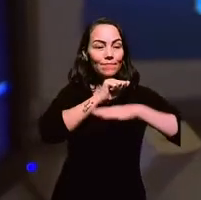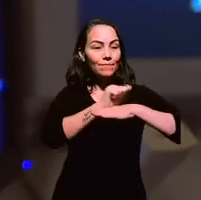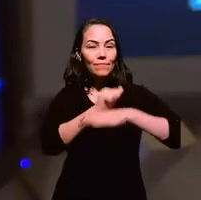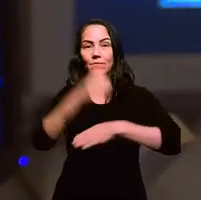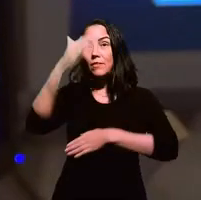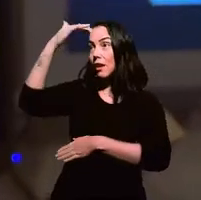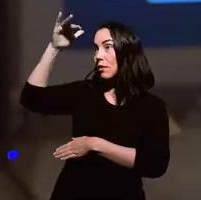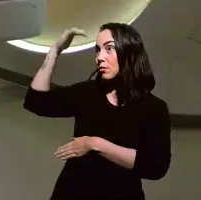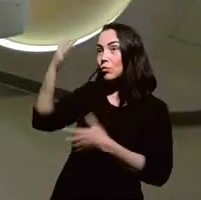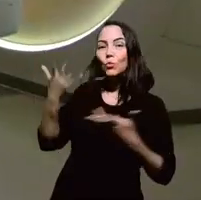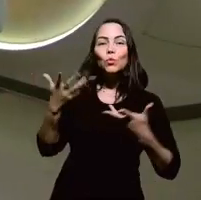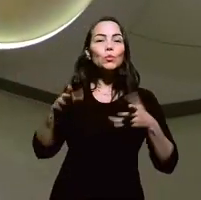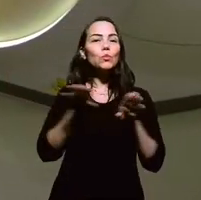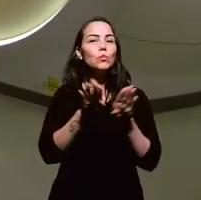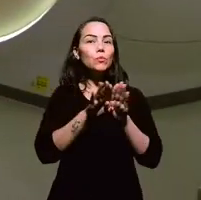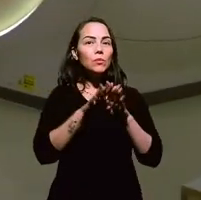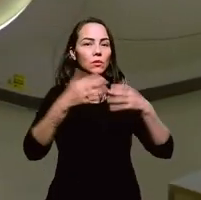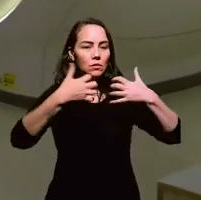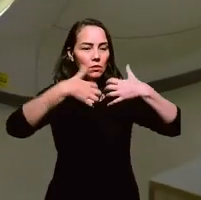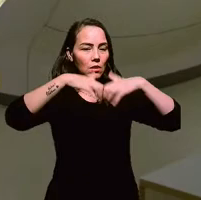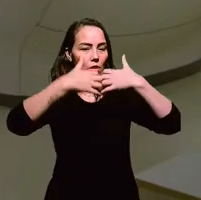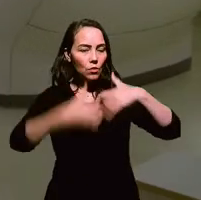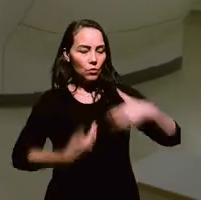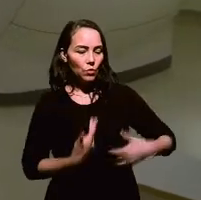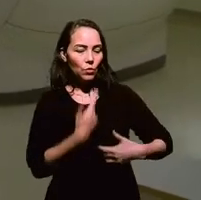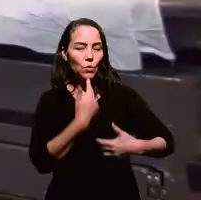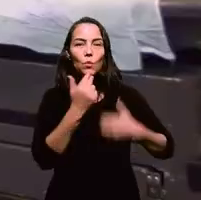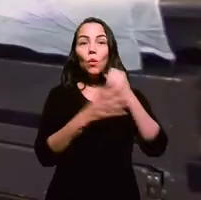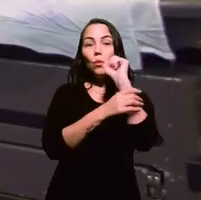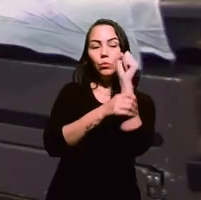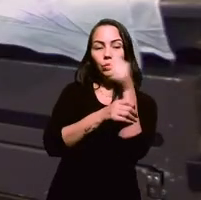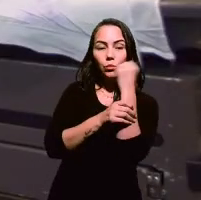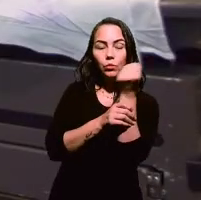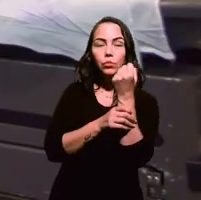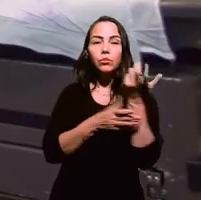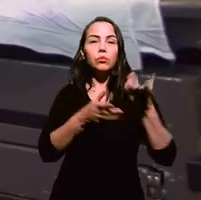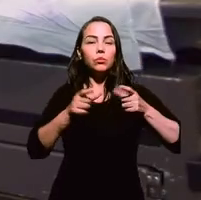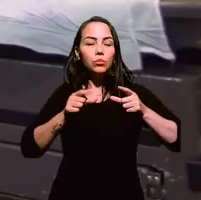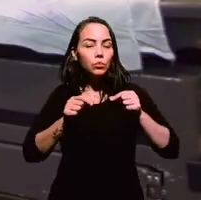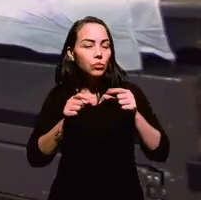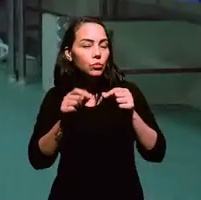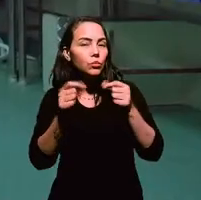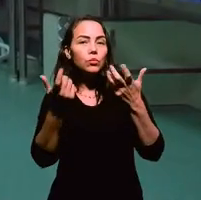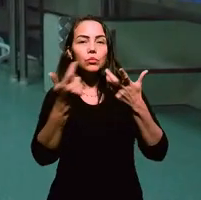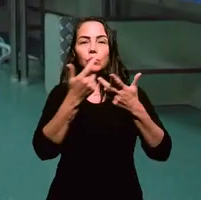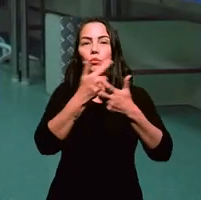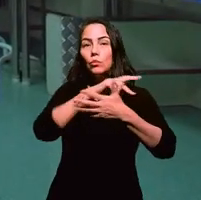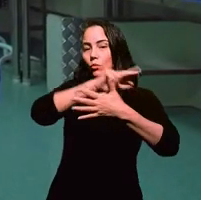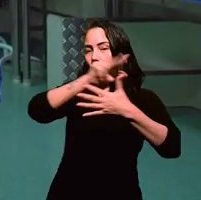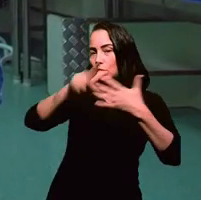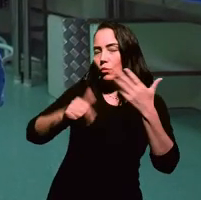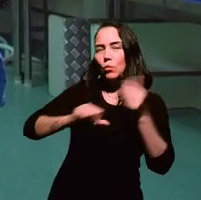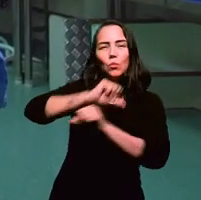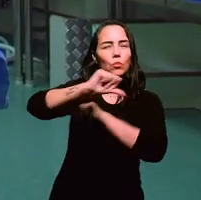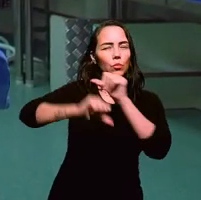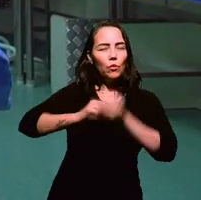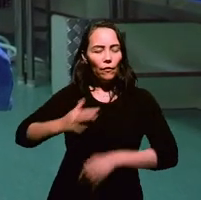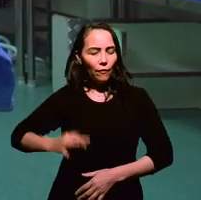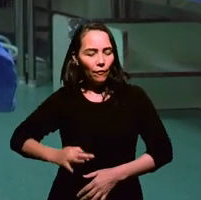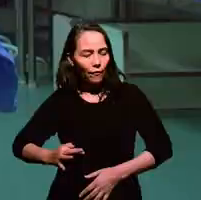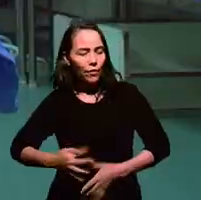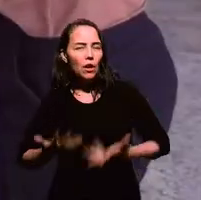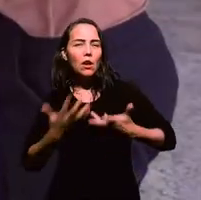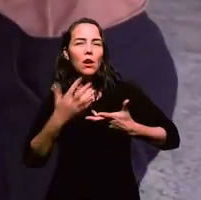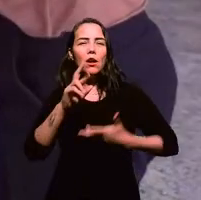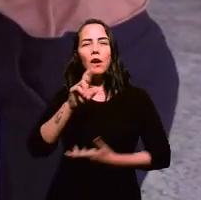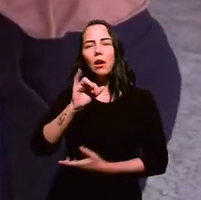alta complexidade, em neurocirurgia, ortopedia, oncologia. Realiza transplante de fígado, transplante